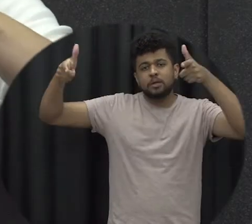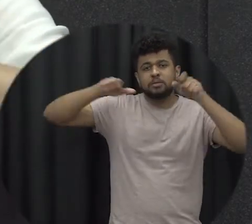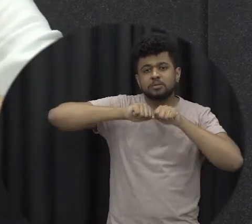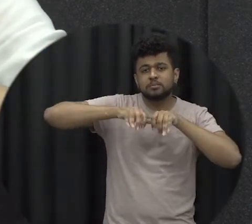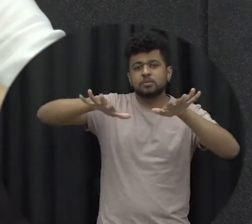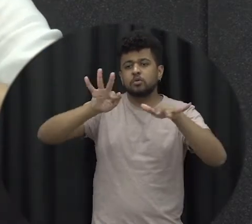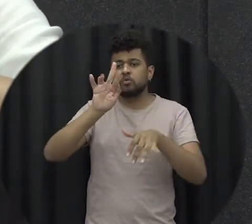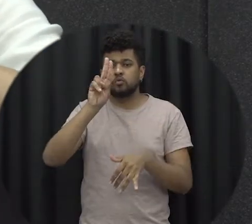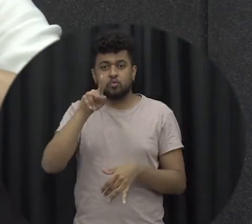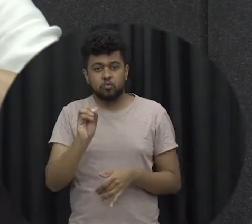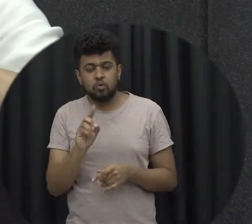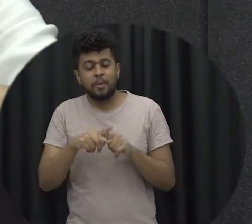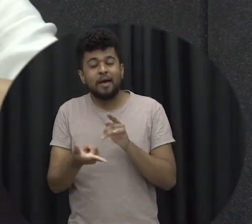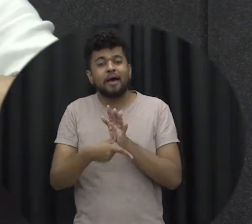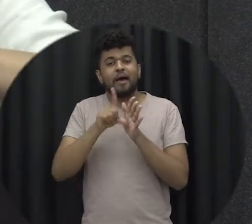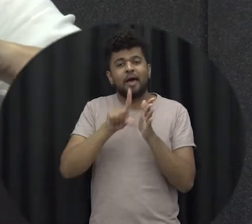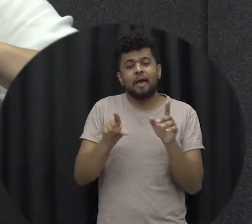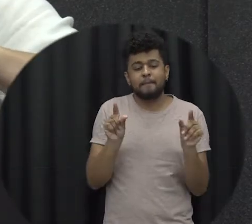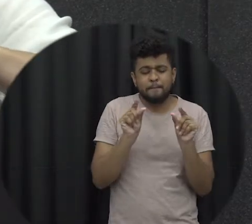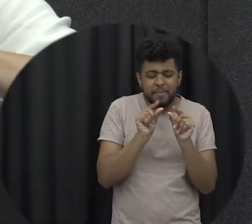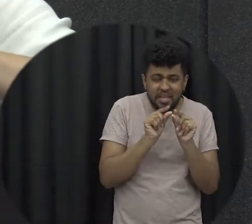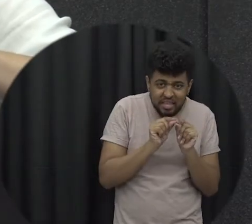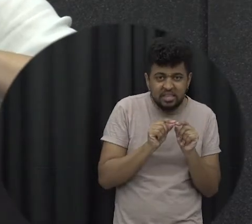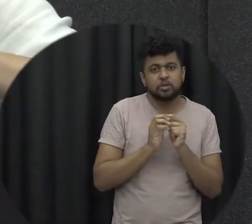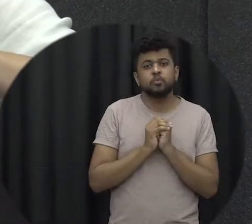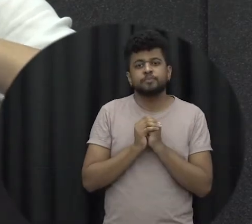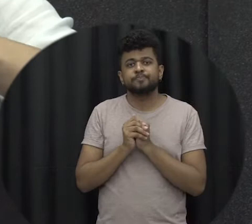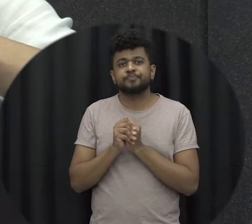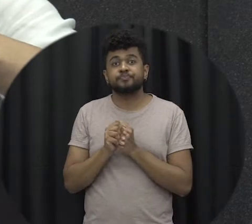Só que antes disso, ele era pequenininho no solo.